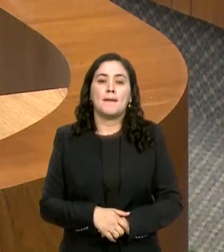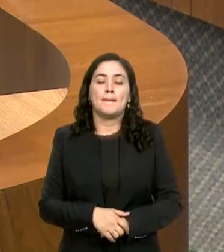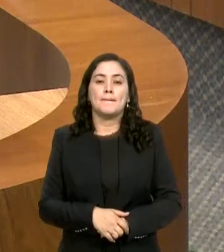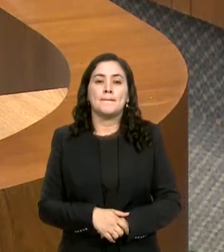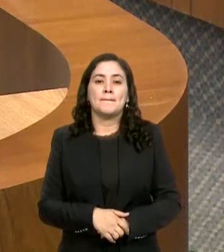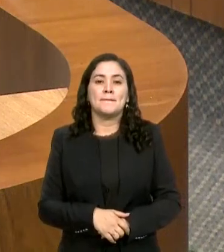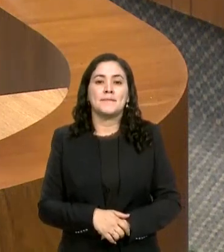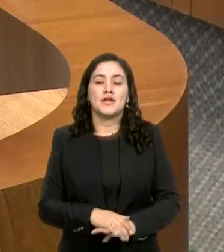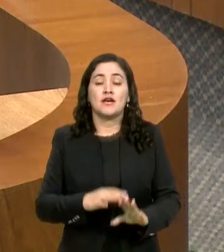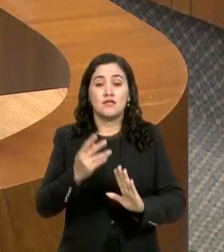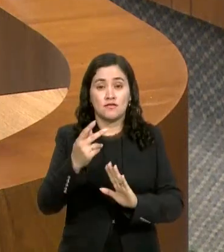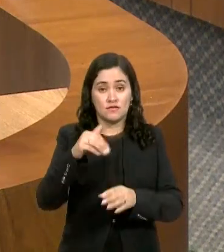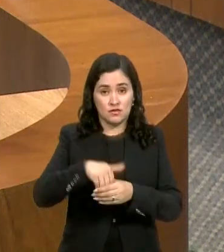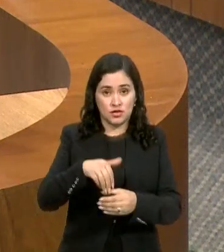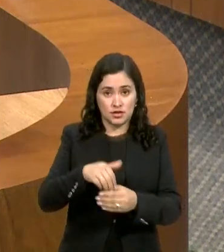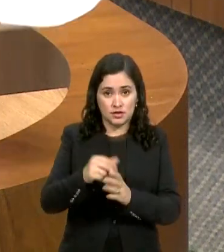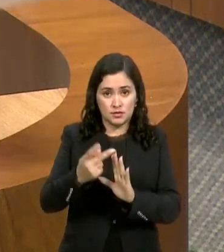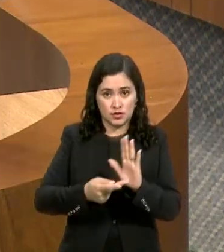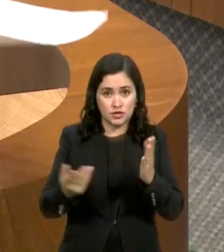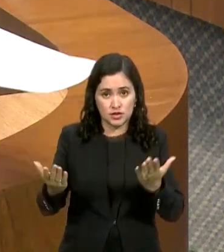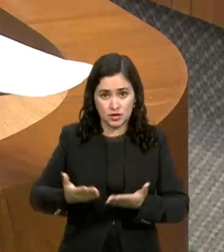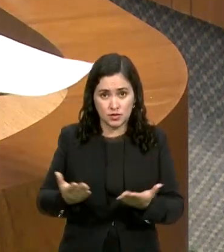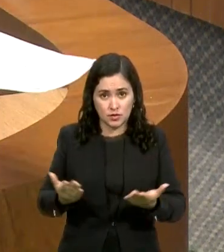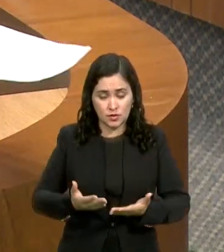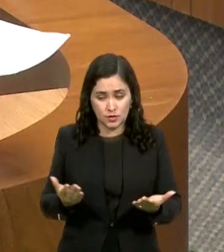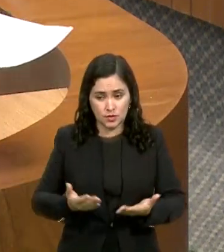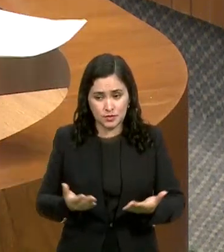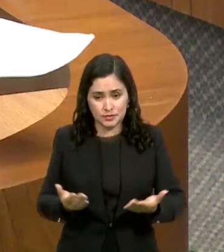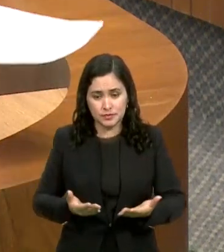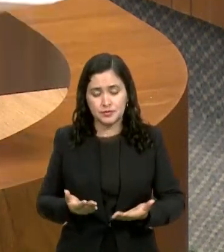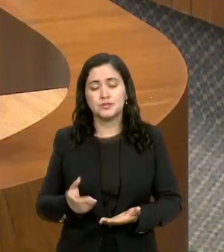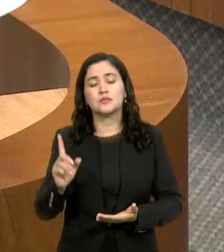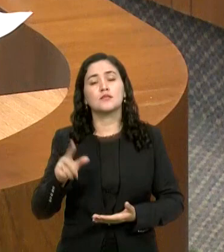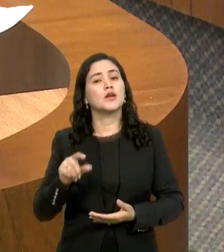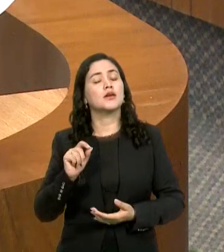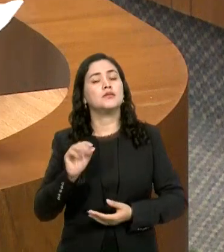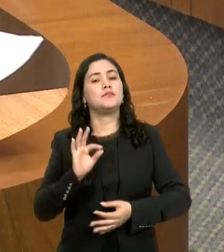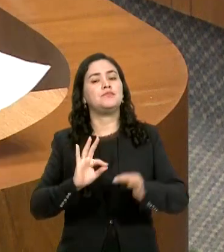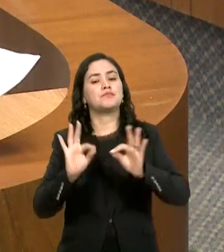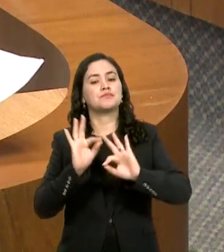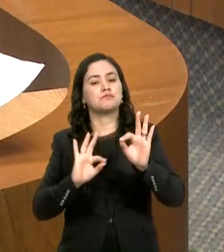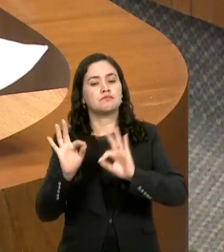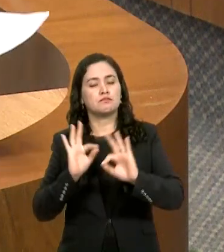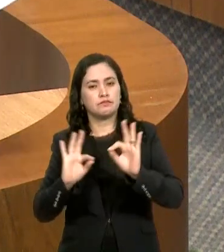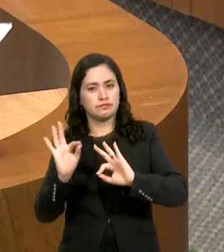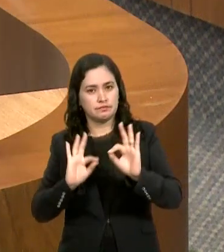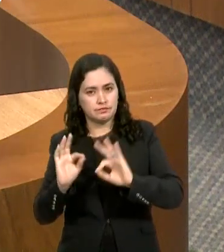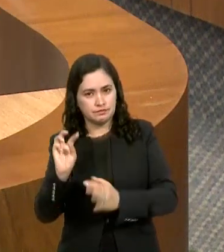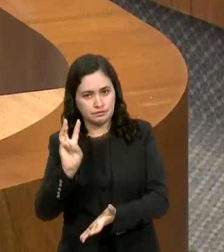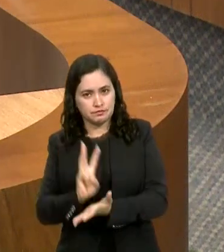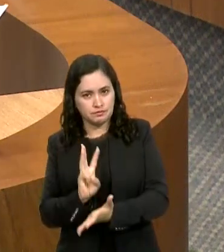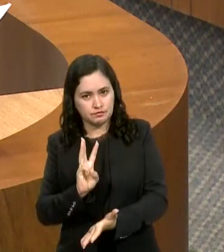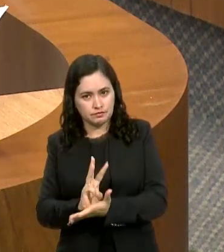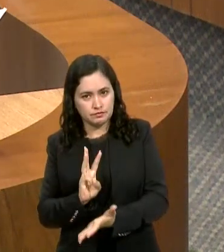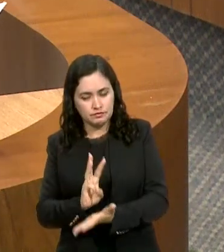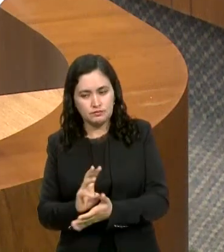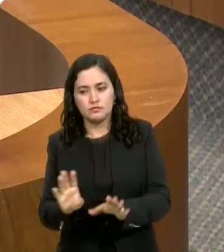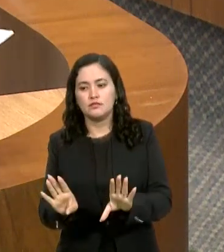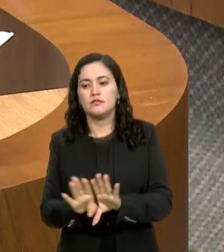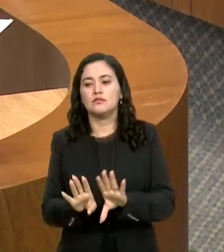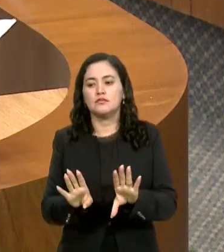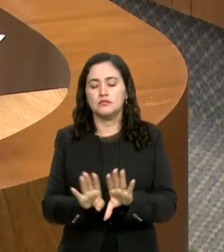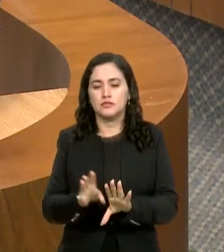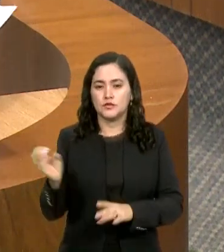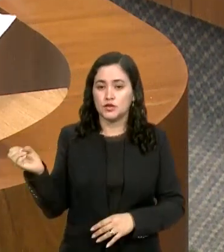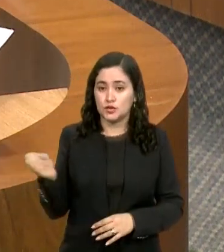prazo, mas a médio prazo, que tenhamos uma organização da Defensoria Pública e também um